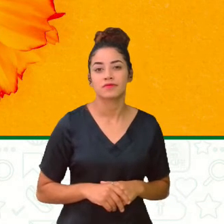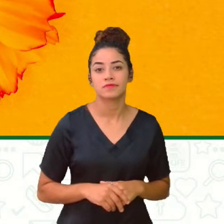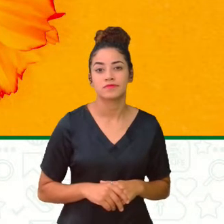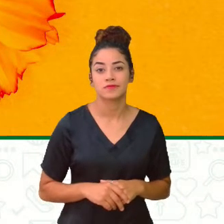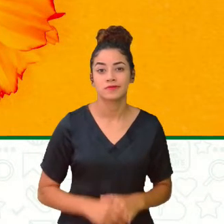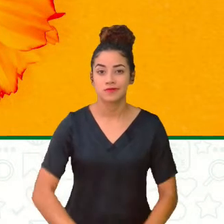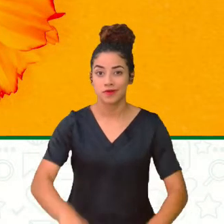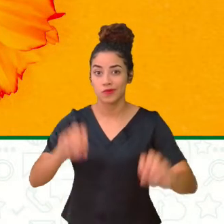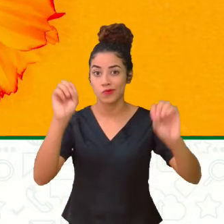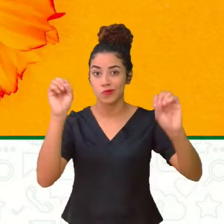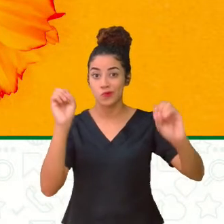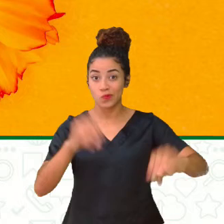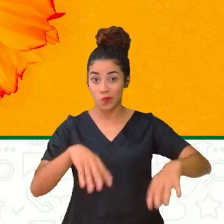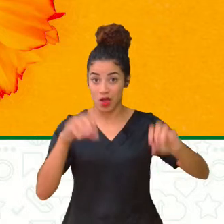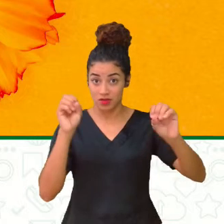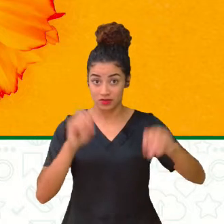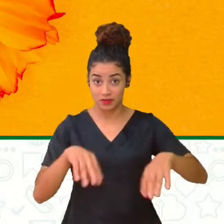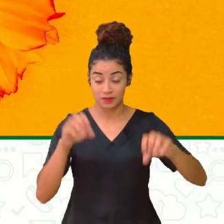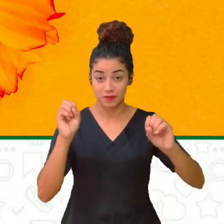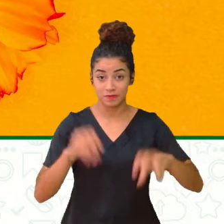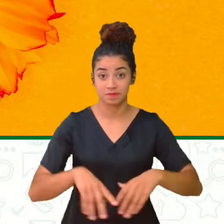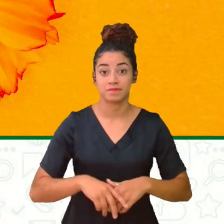A educação